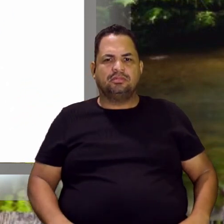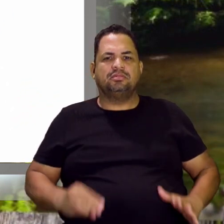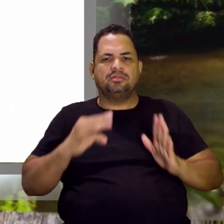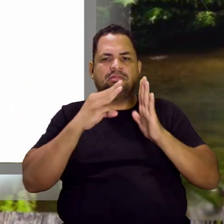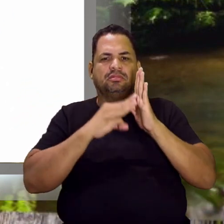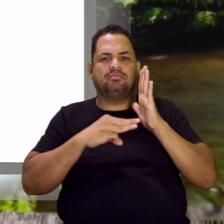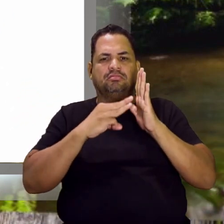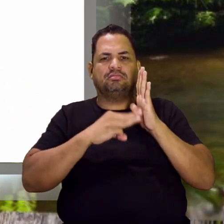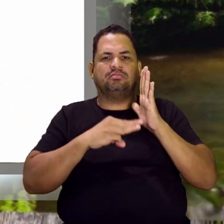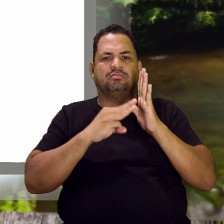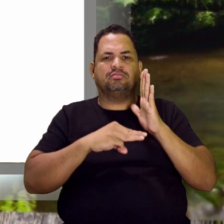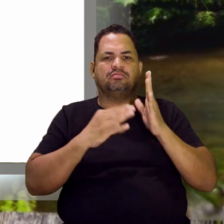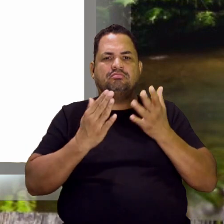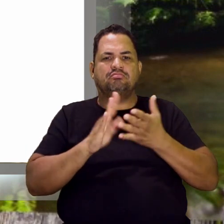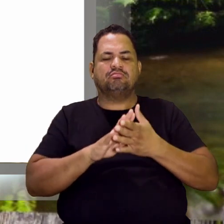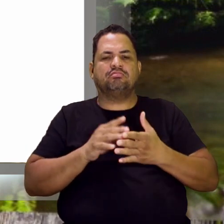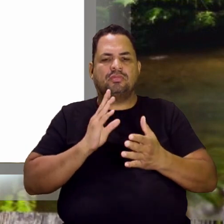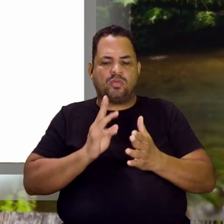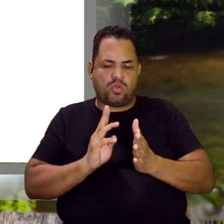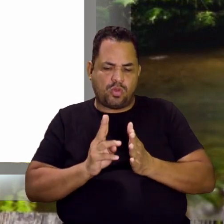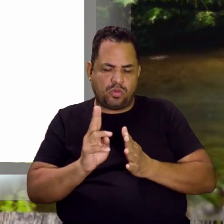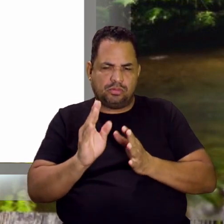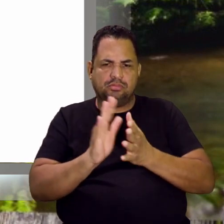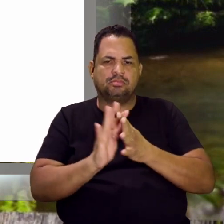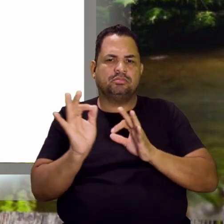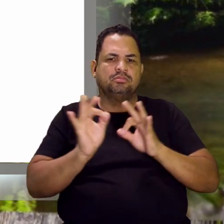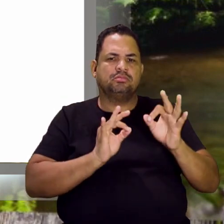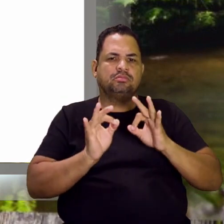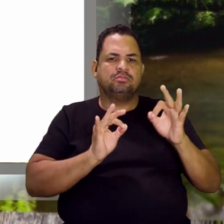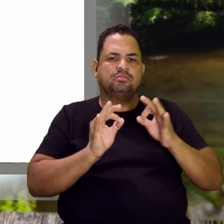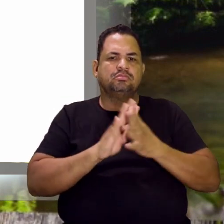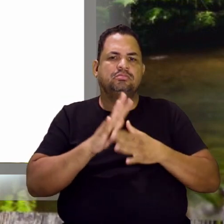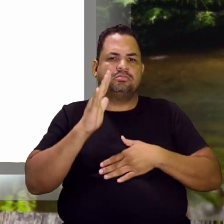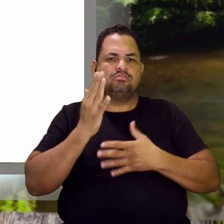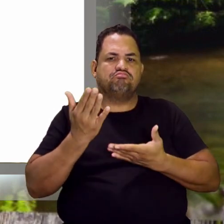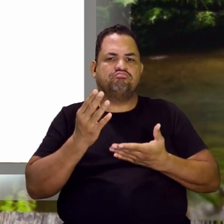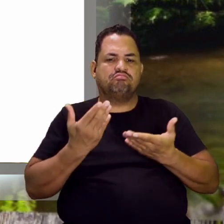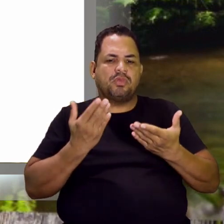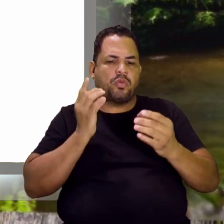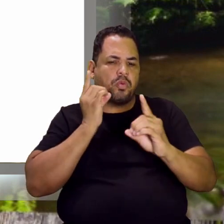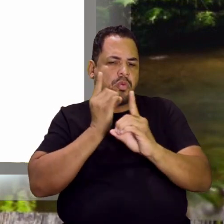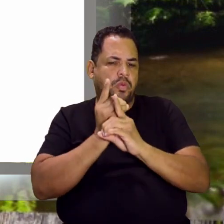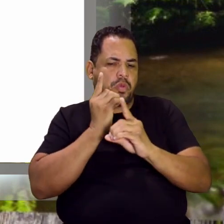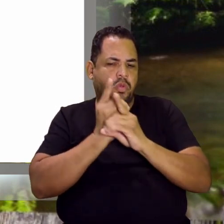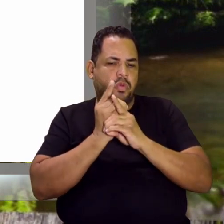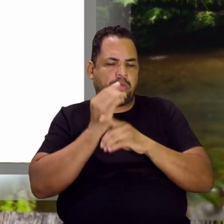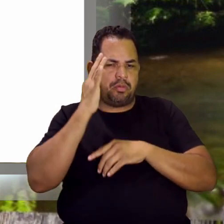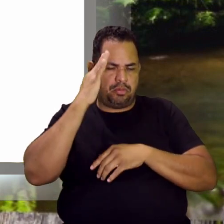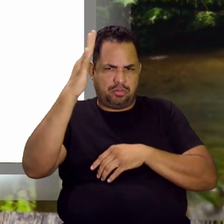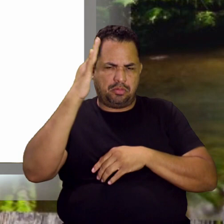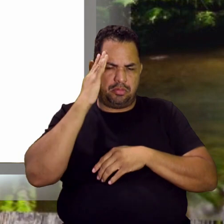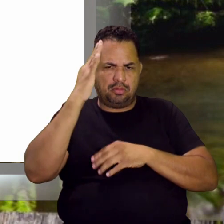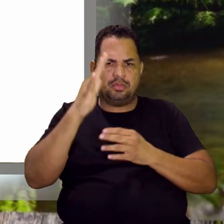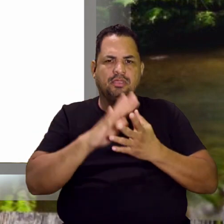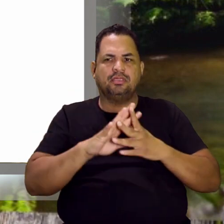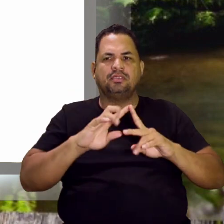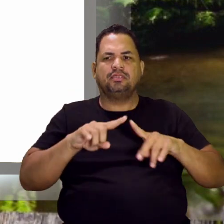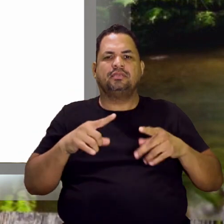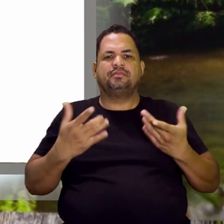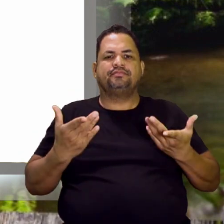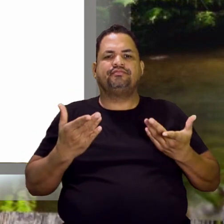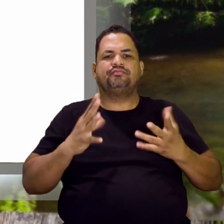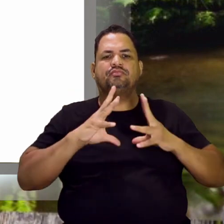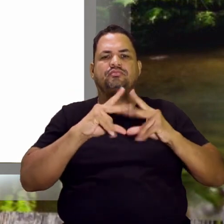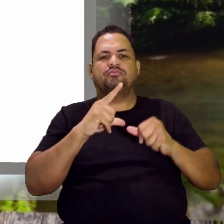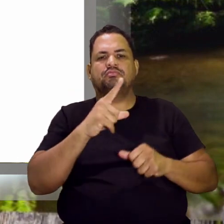métodos rígidos que ele seguiu, ele conseguiu chegar a uma determinada teoria. Aí você pode pensar assim, mas hoje, com tudo